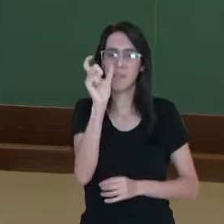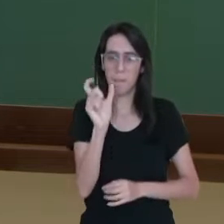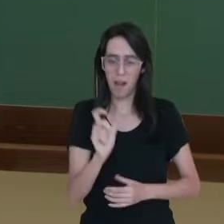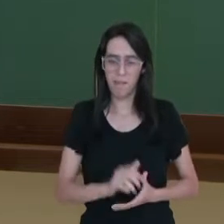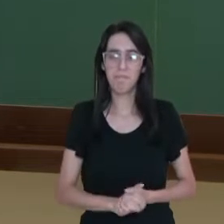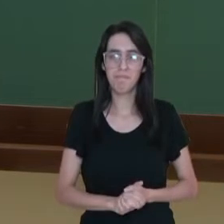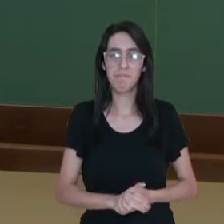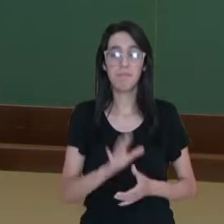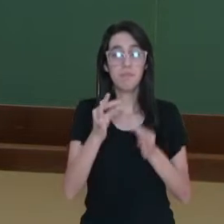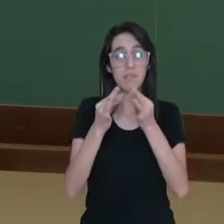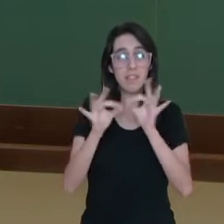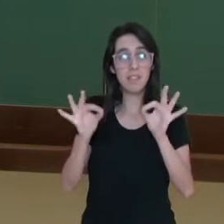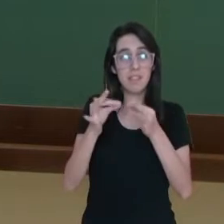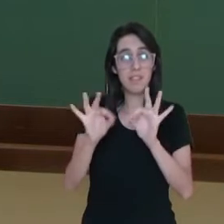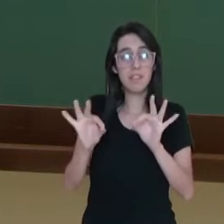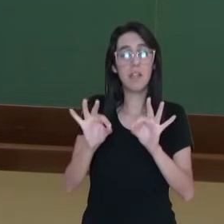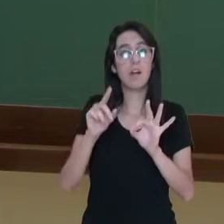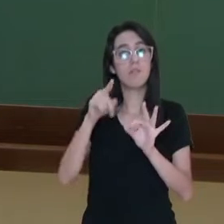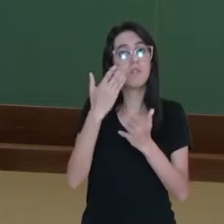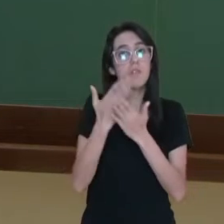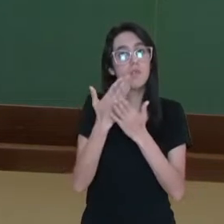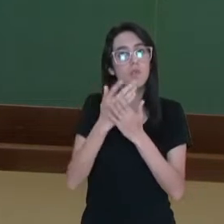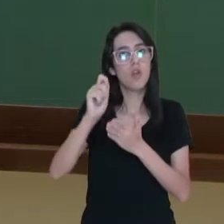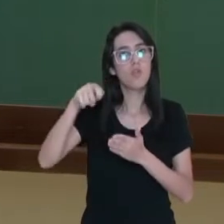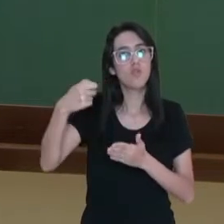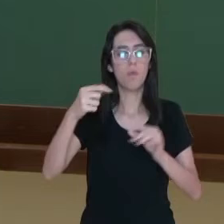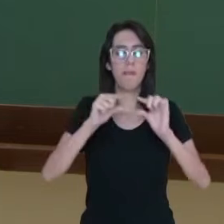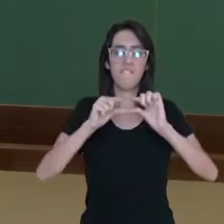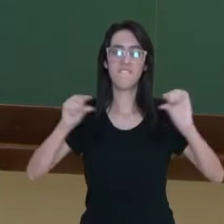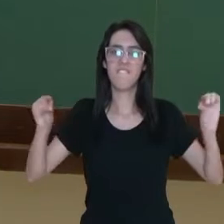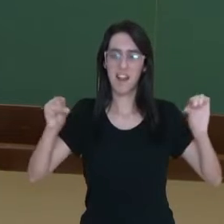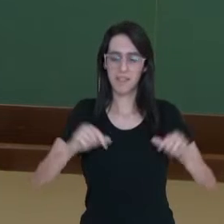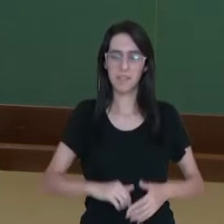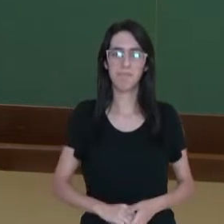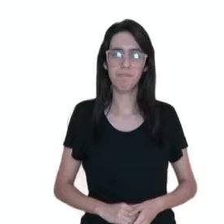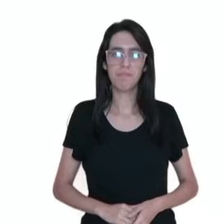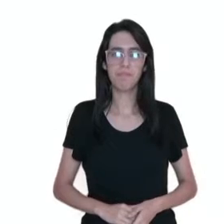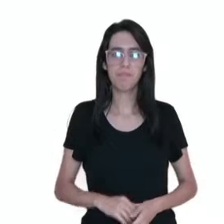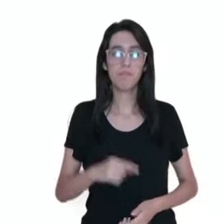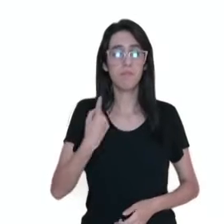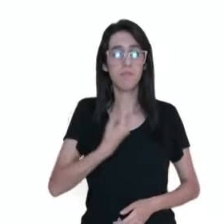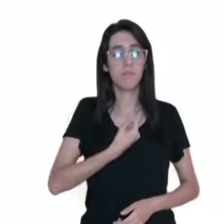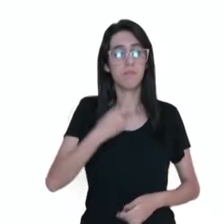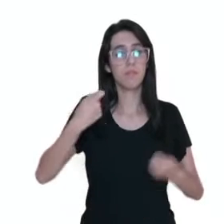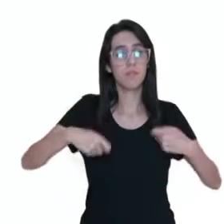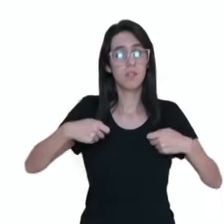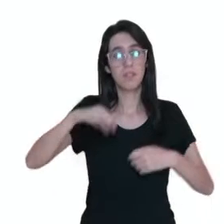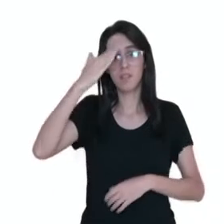sintática, ela trabalha a relação da frase. Compreender o que são pronomes